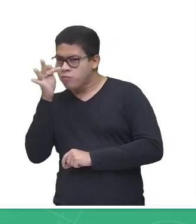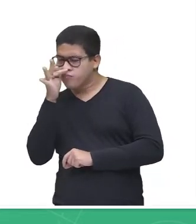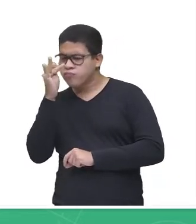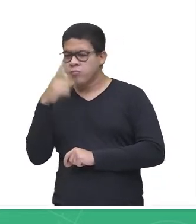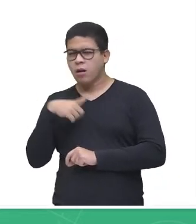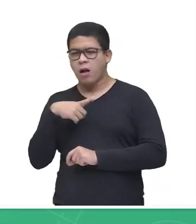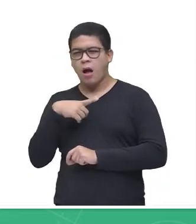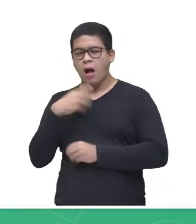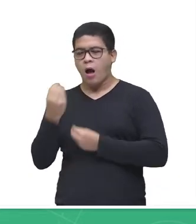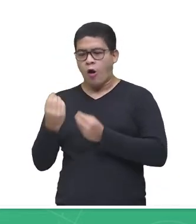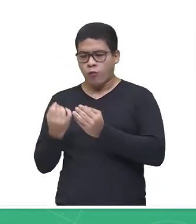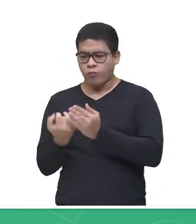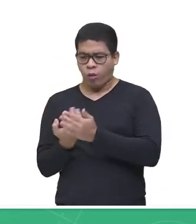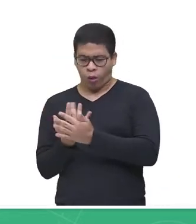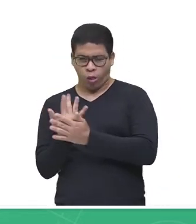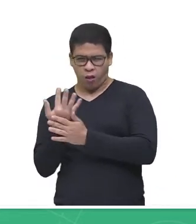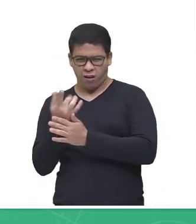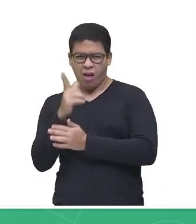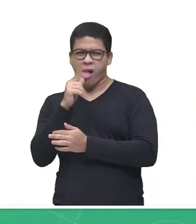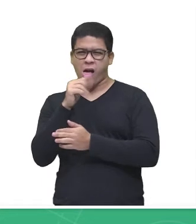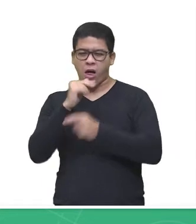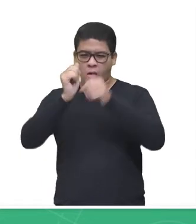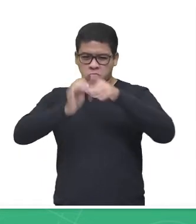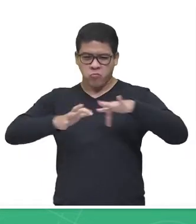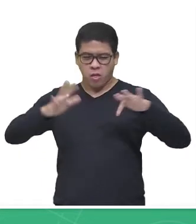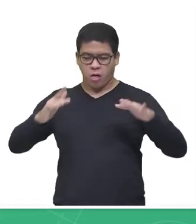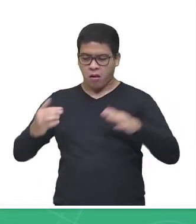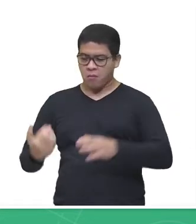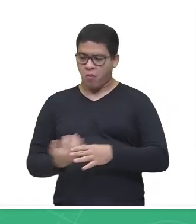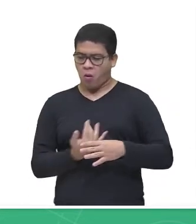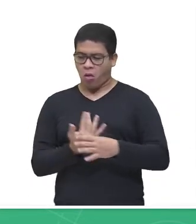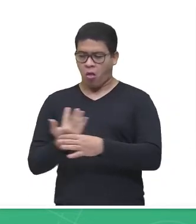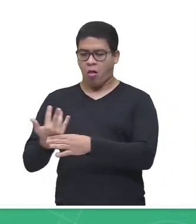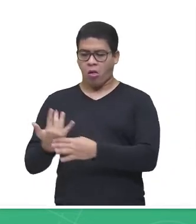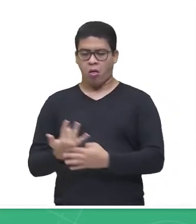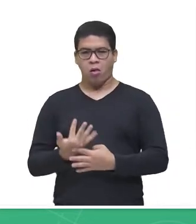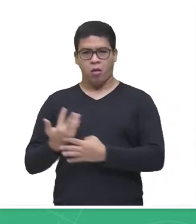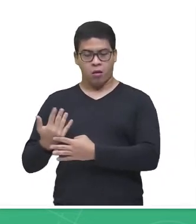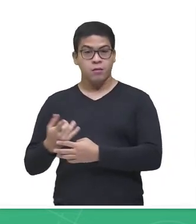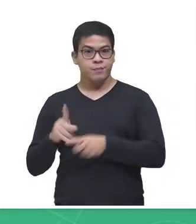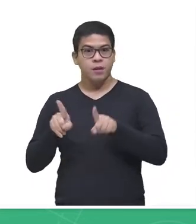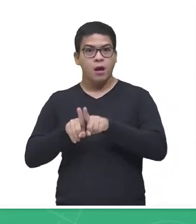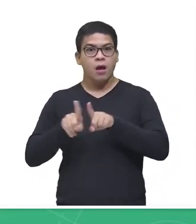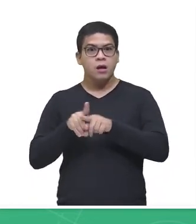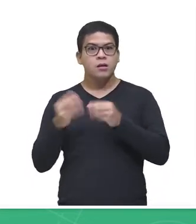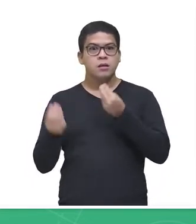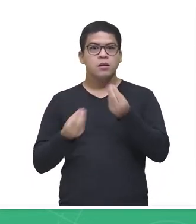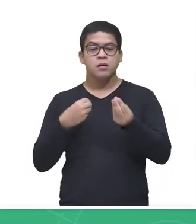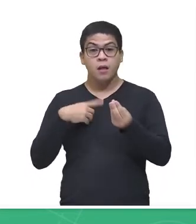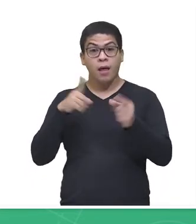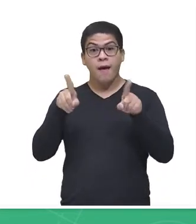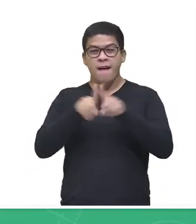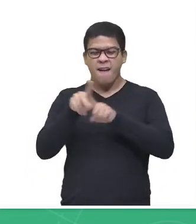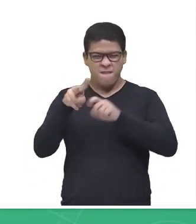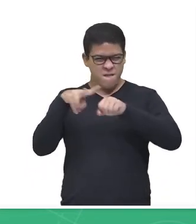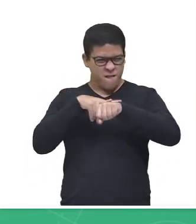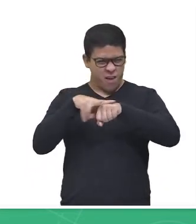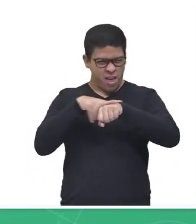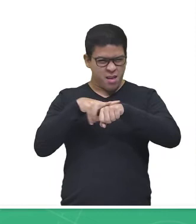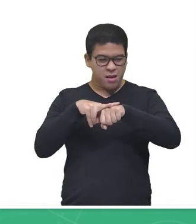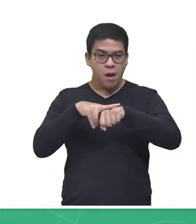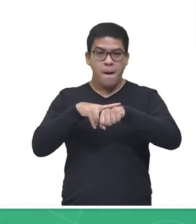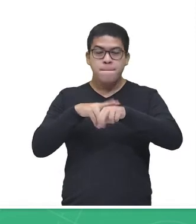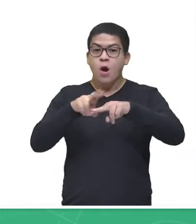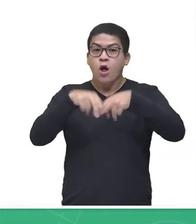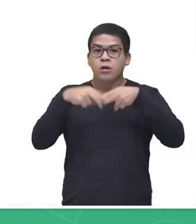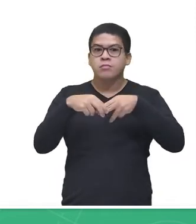plantas. São organelas que apresentam uma cor verde em presença da clorofila, né? Então, por conta da clorofila, elas têm a